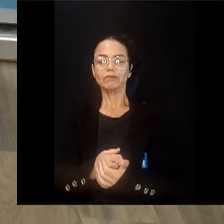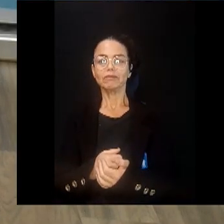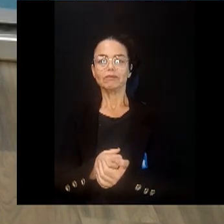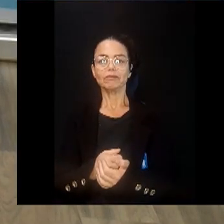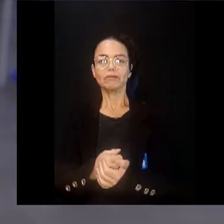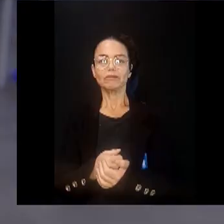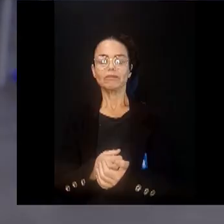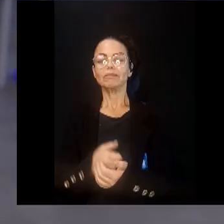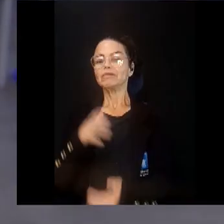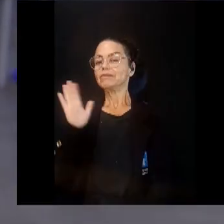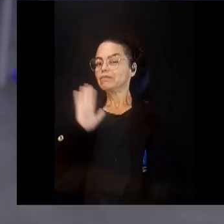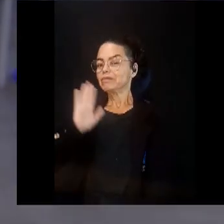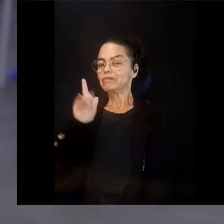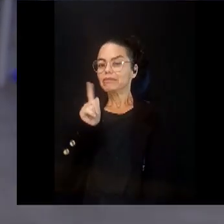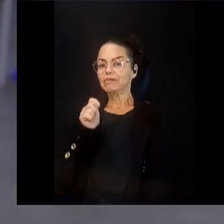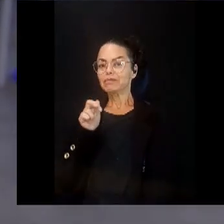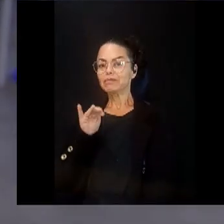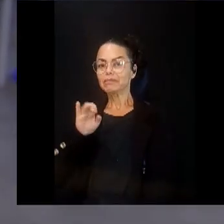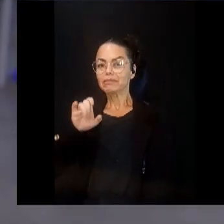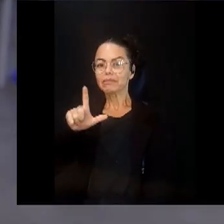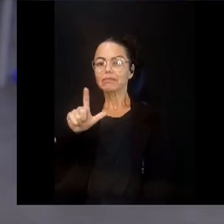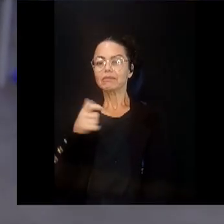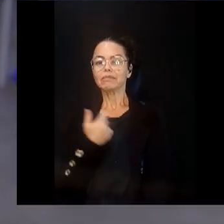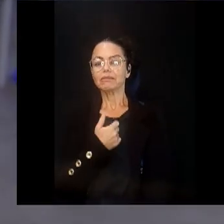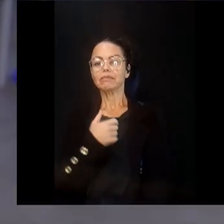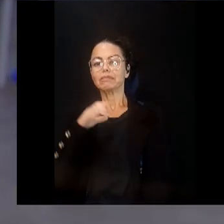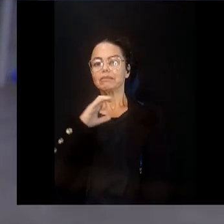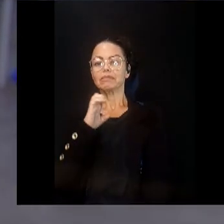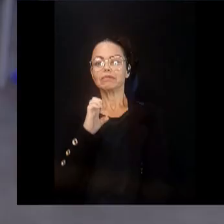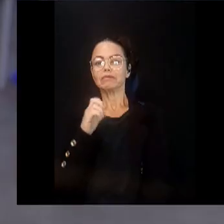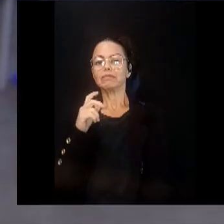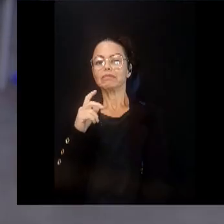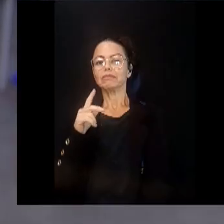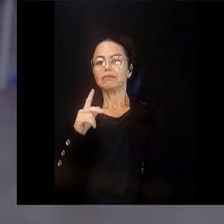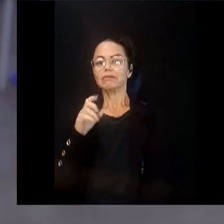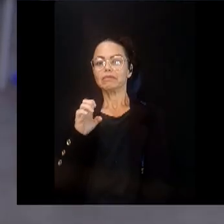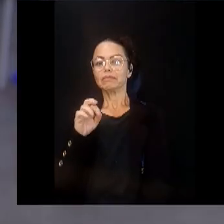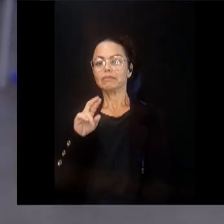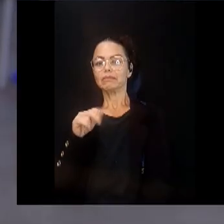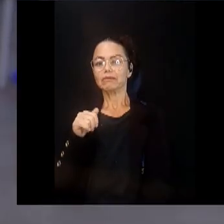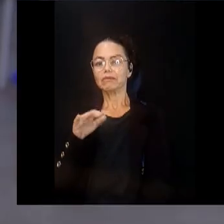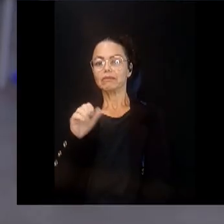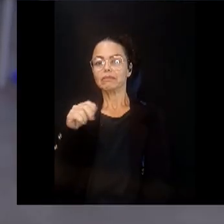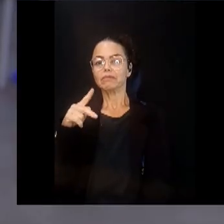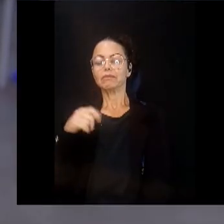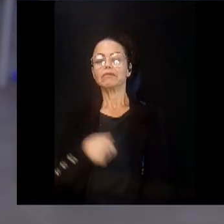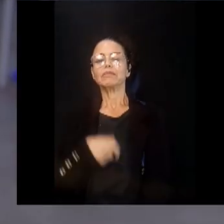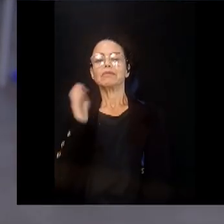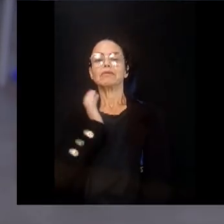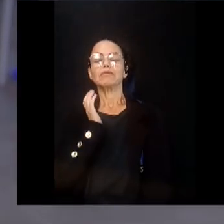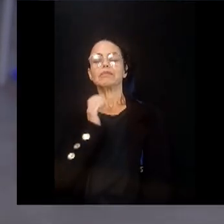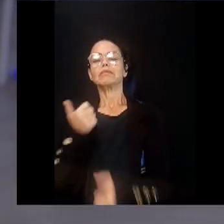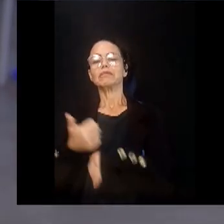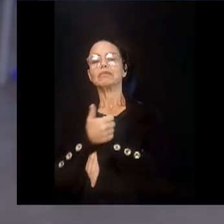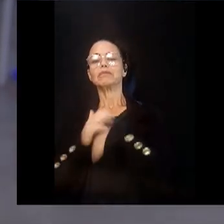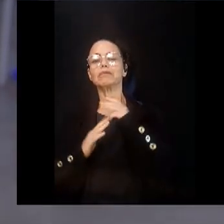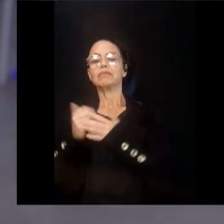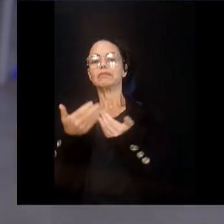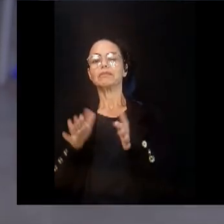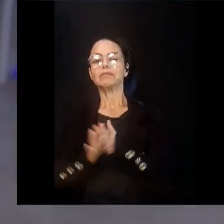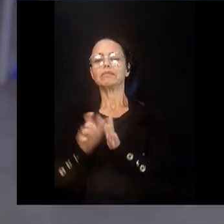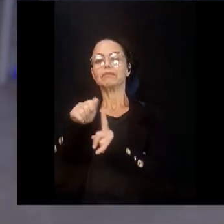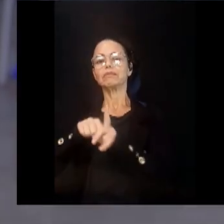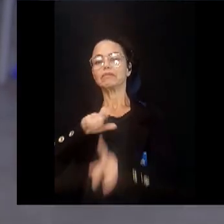Oi, Gabriel, boa tarde. É isso mesmo, o Seprocamp, Centro de Educação Profissional de Campinas, abriu no início desse mês de julho mais